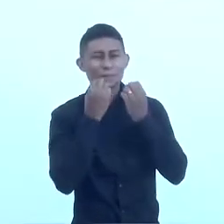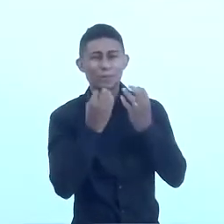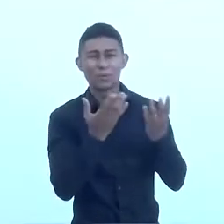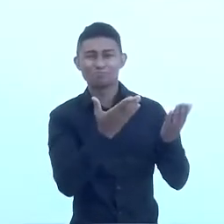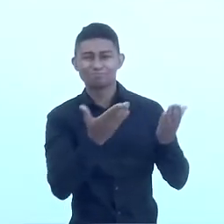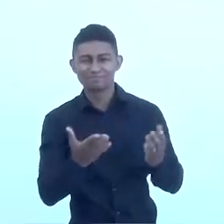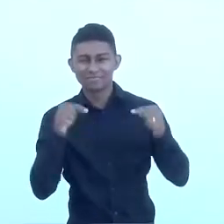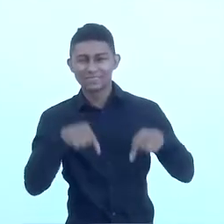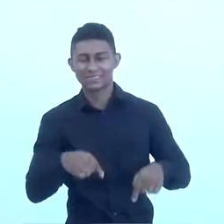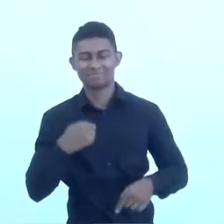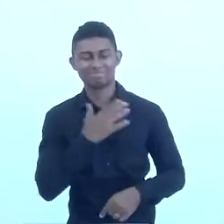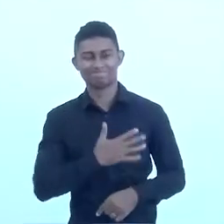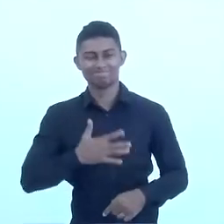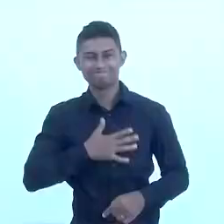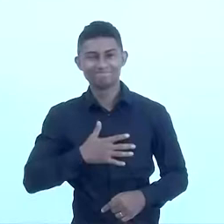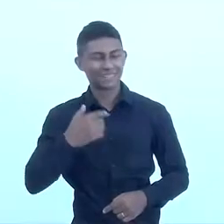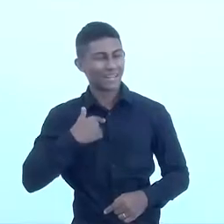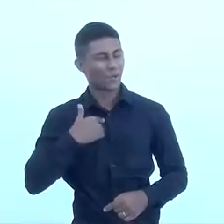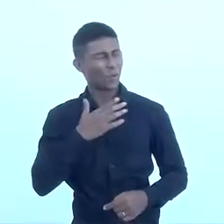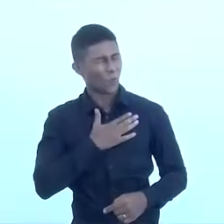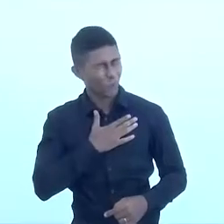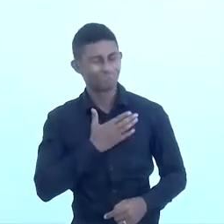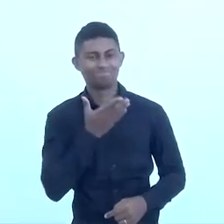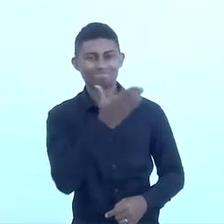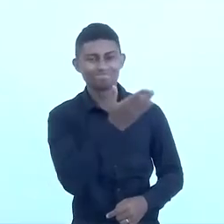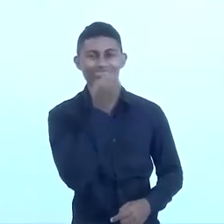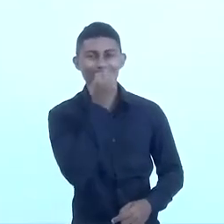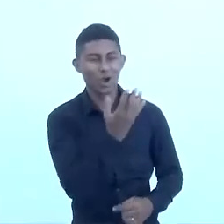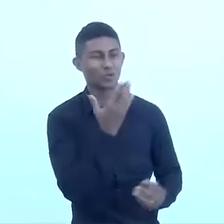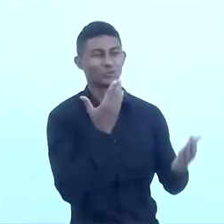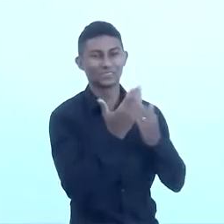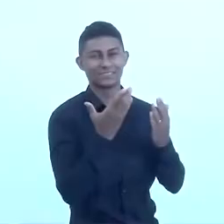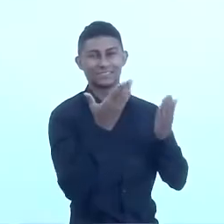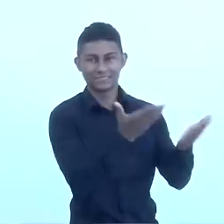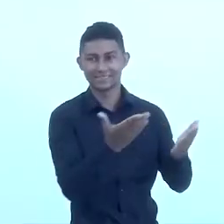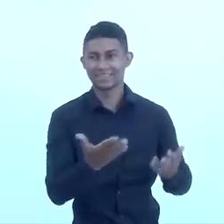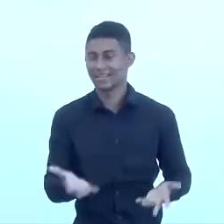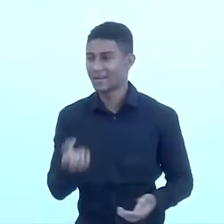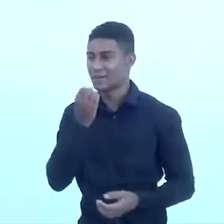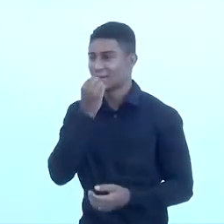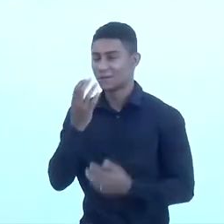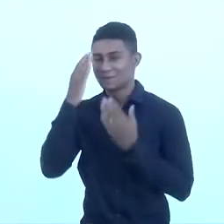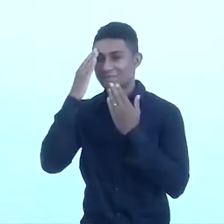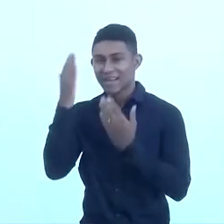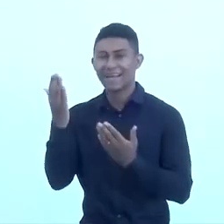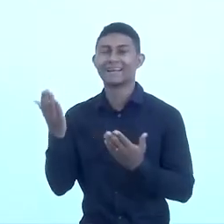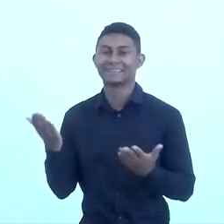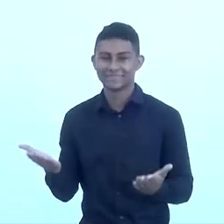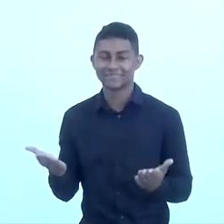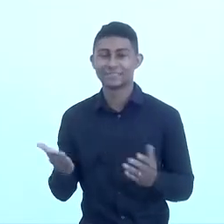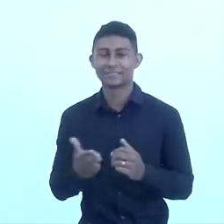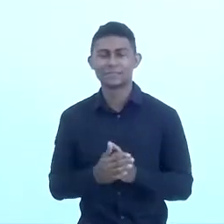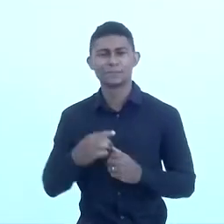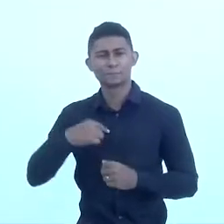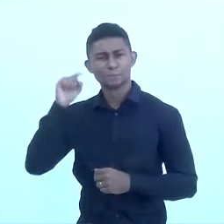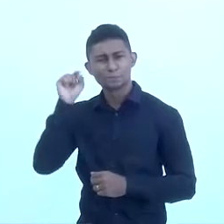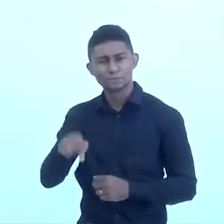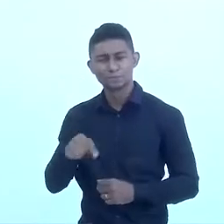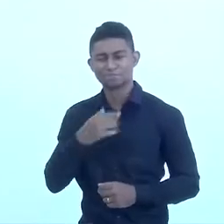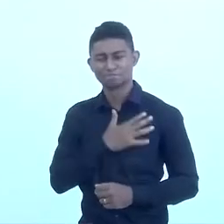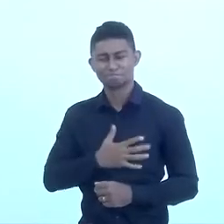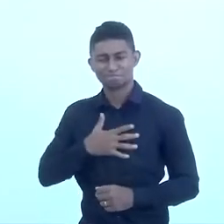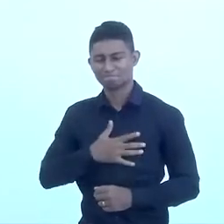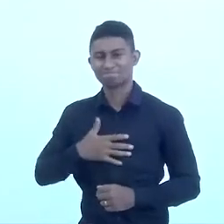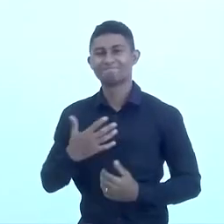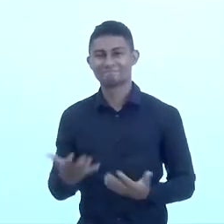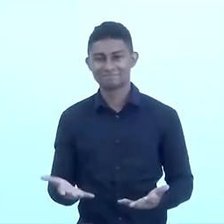receber você aqui. Sou sua fã. Muito bom poder conversar com você. Obrigado, Daniela. Estou com muito prazer